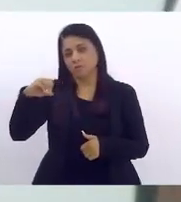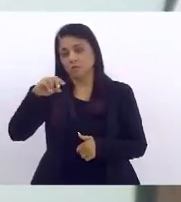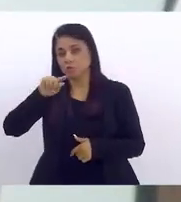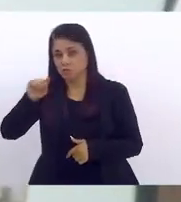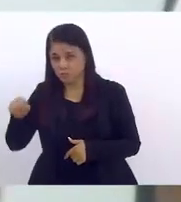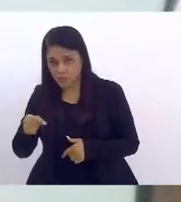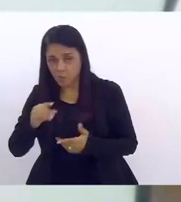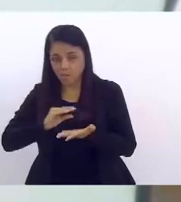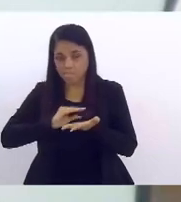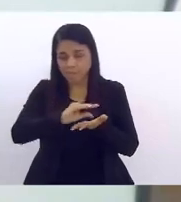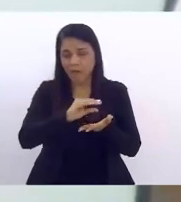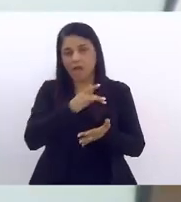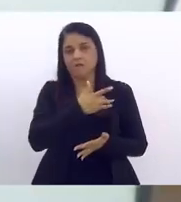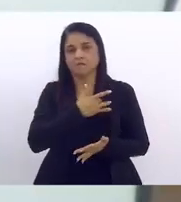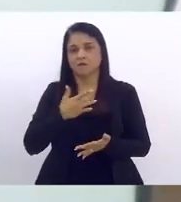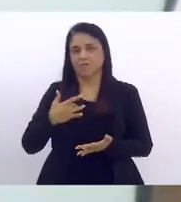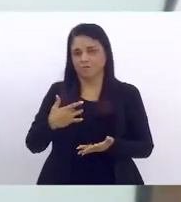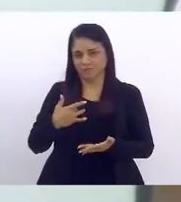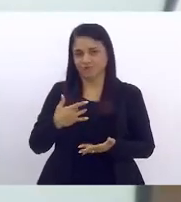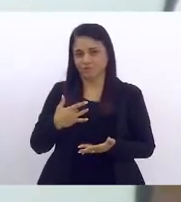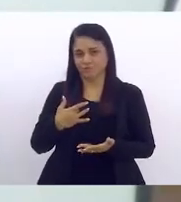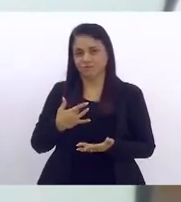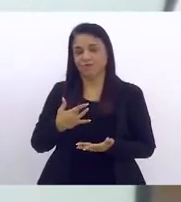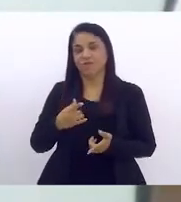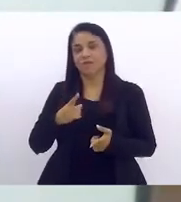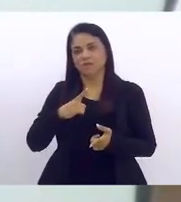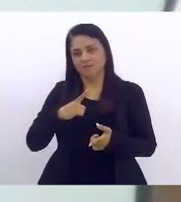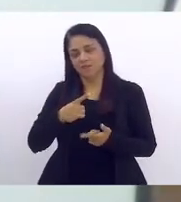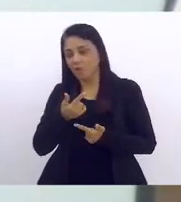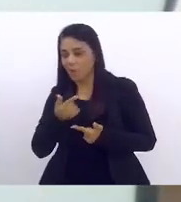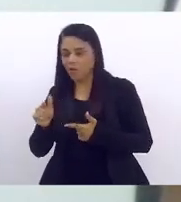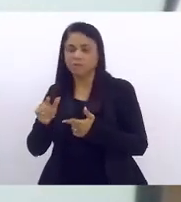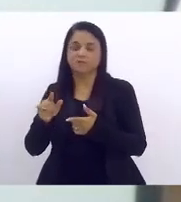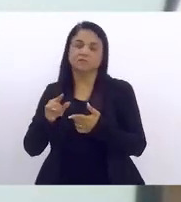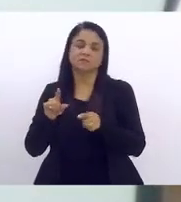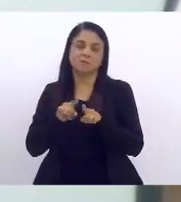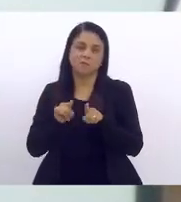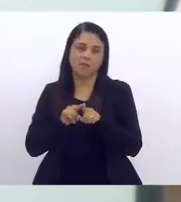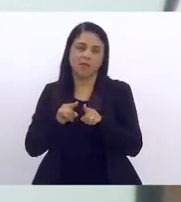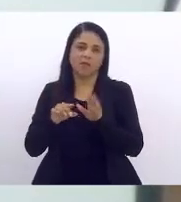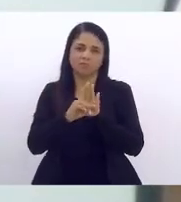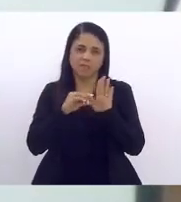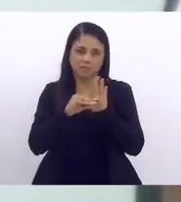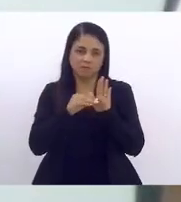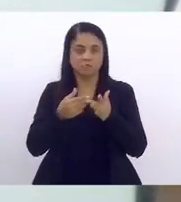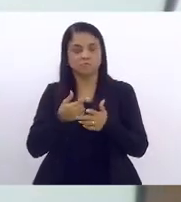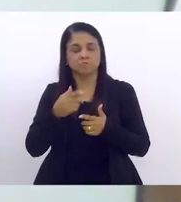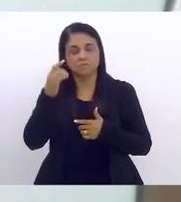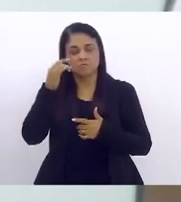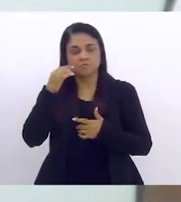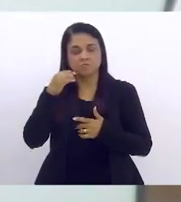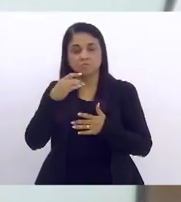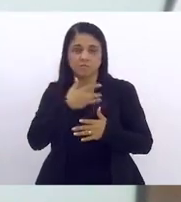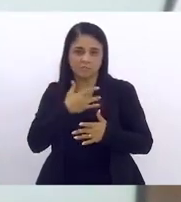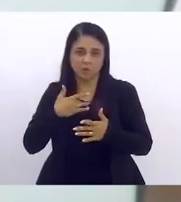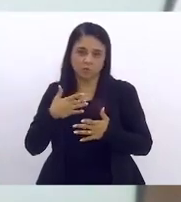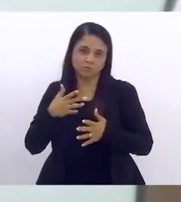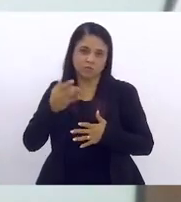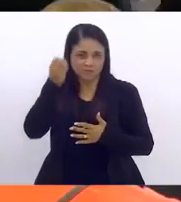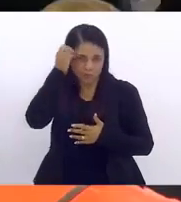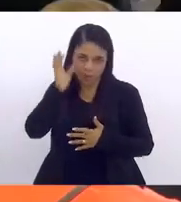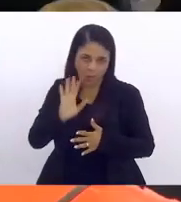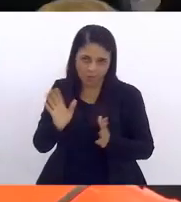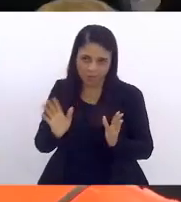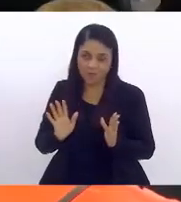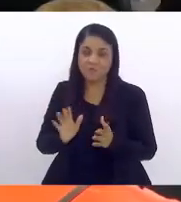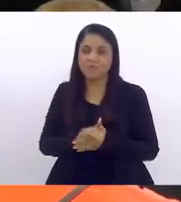cuidados paliativos, mas tem outras que a gente fez para a saúde também, que eu não me lembro quais são. Agora. Deputado, também a